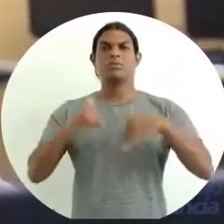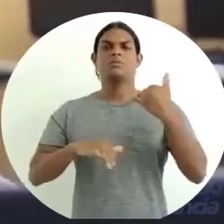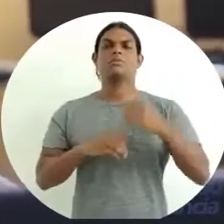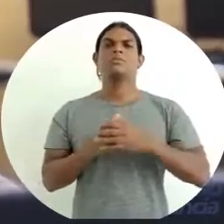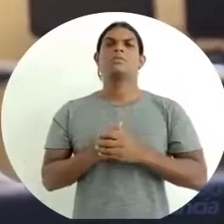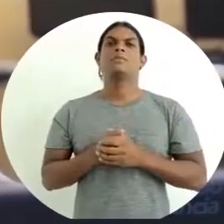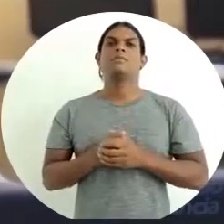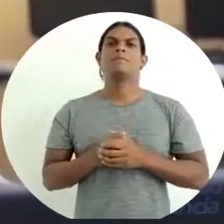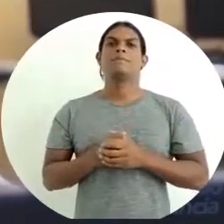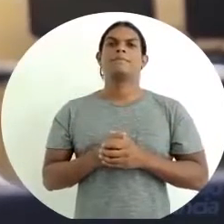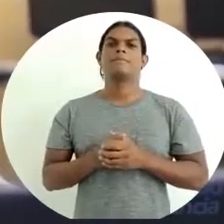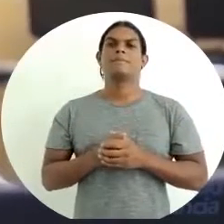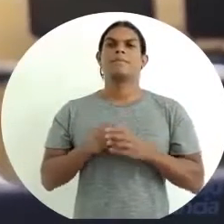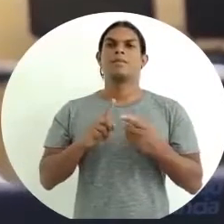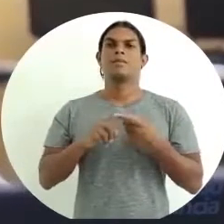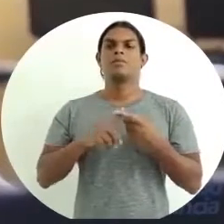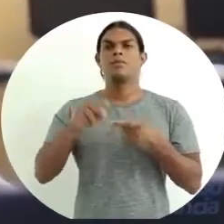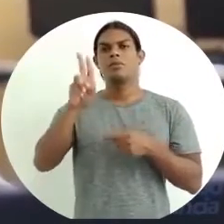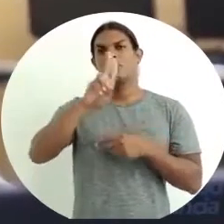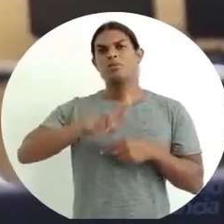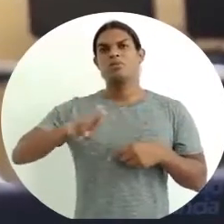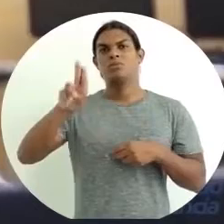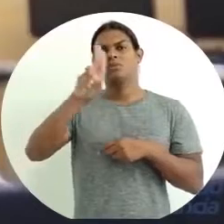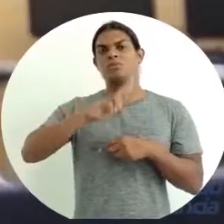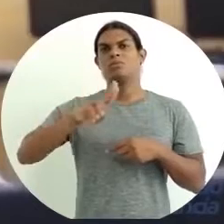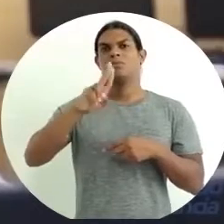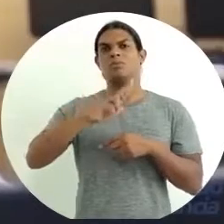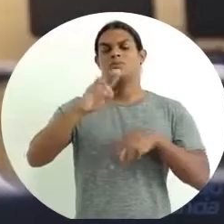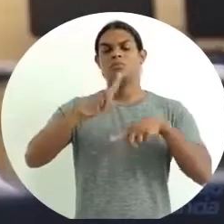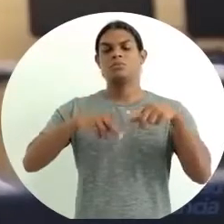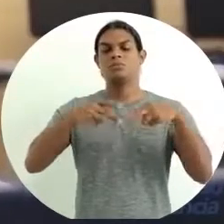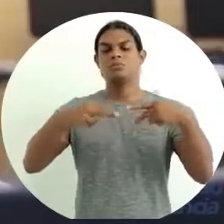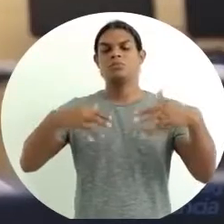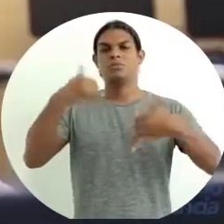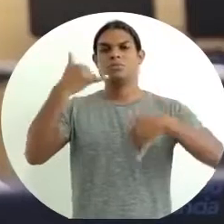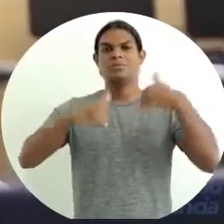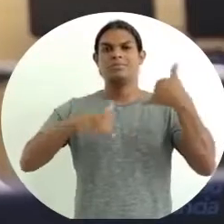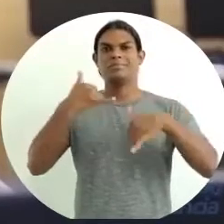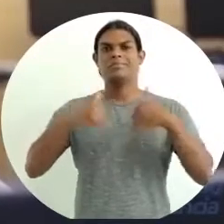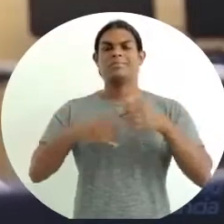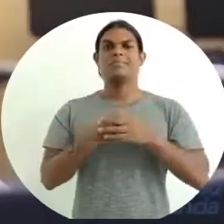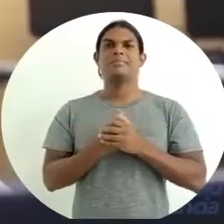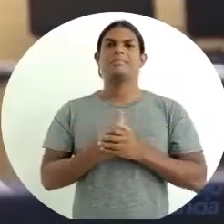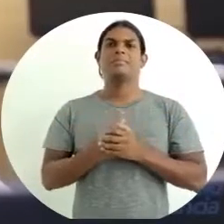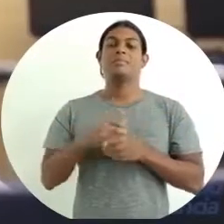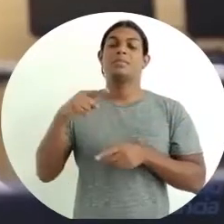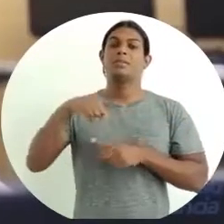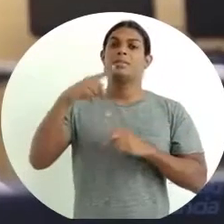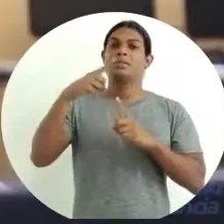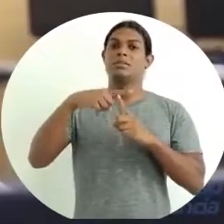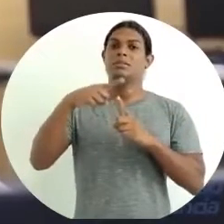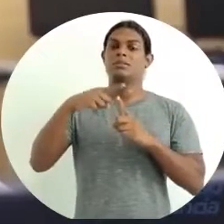médicas, um manuseio com produtos químicos. Tá? Neste caso, não é efetivamente